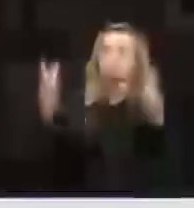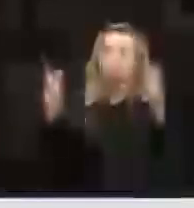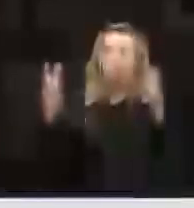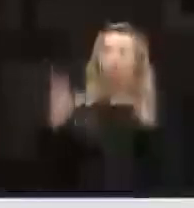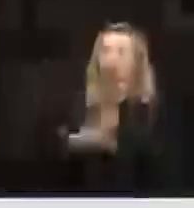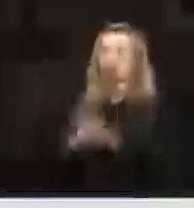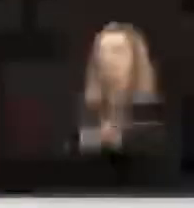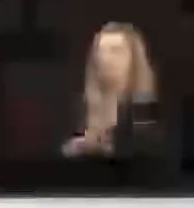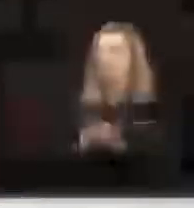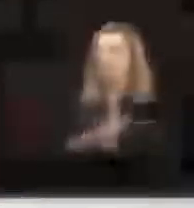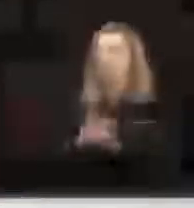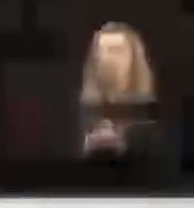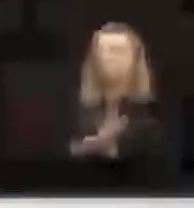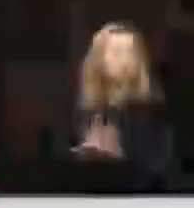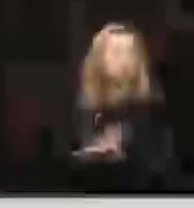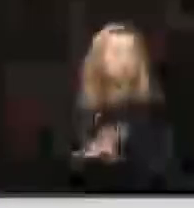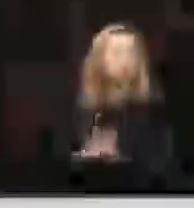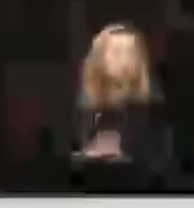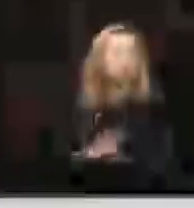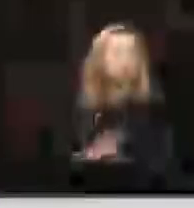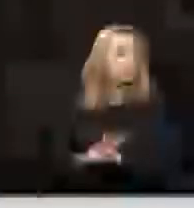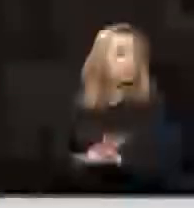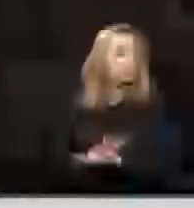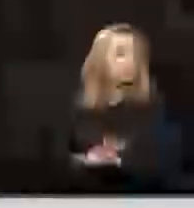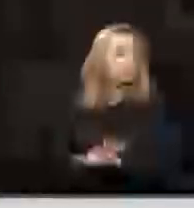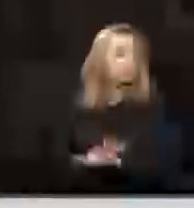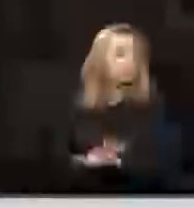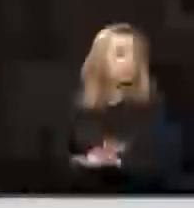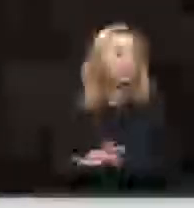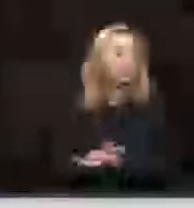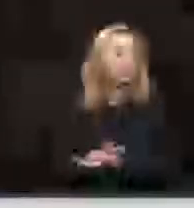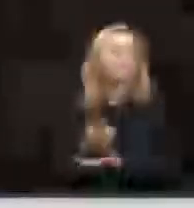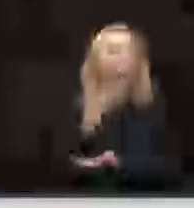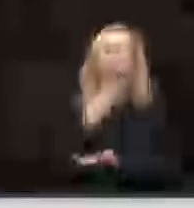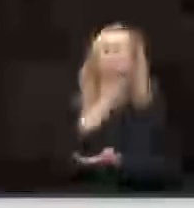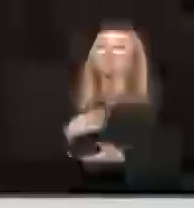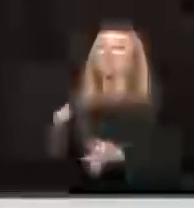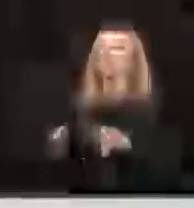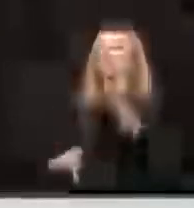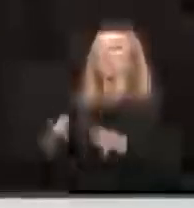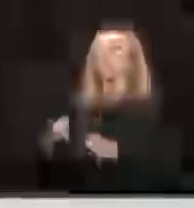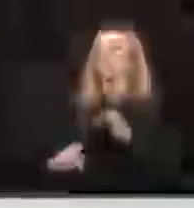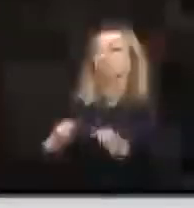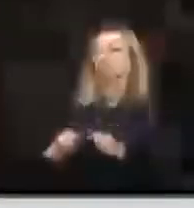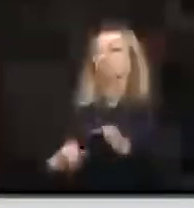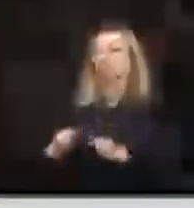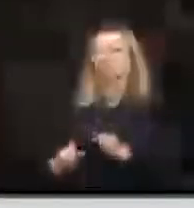sabor da prevalência da vontade do julgador.